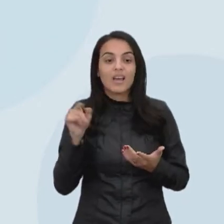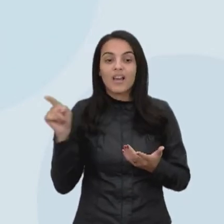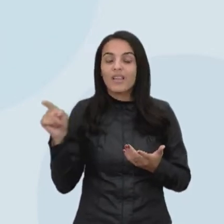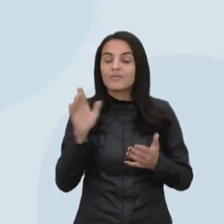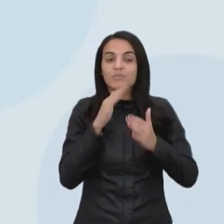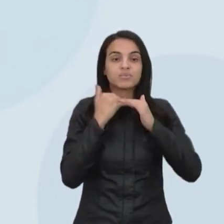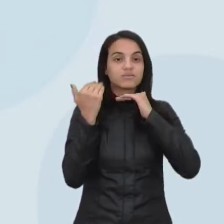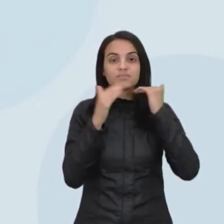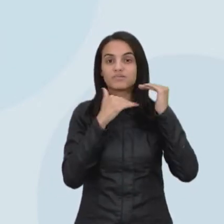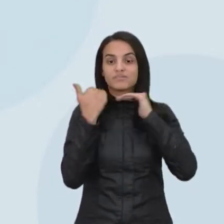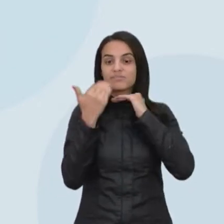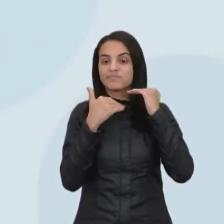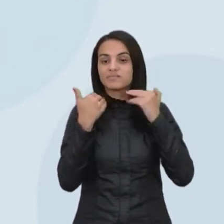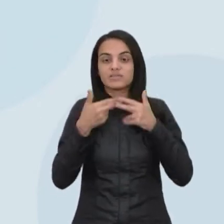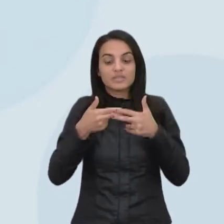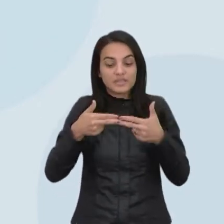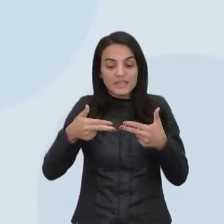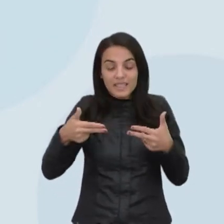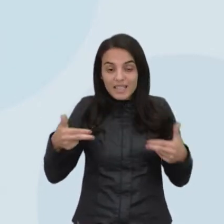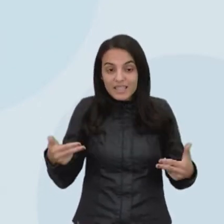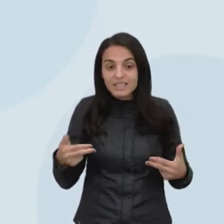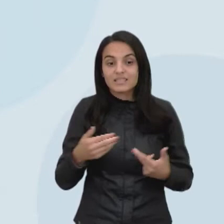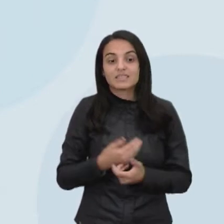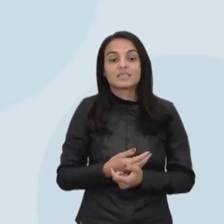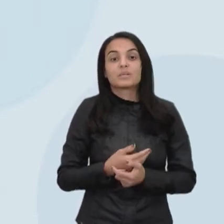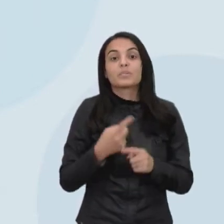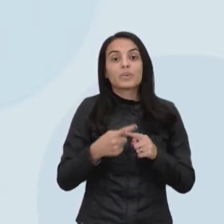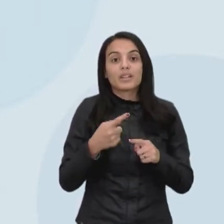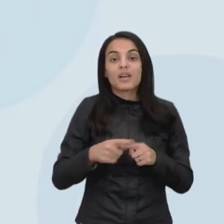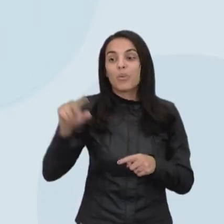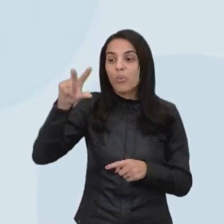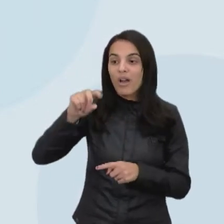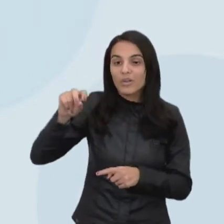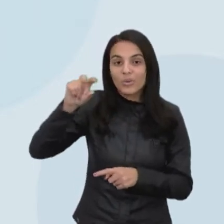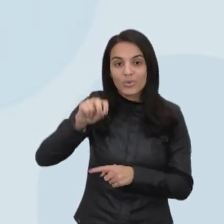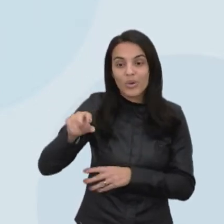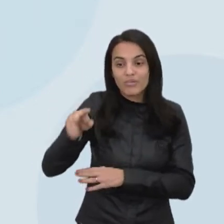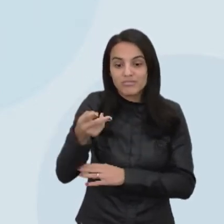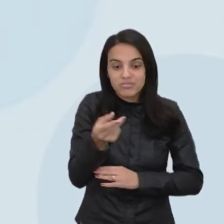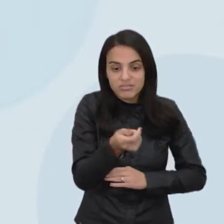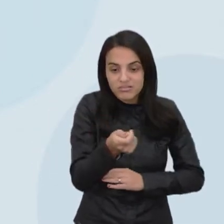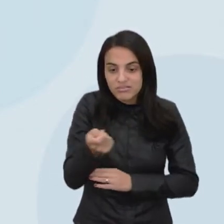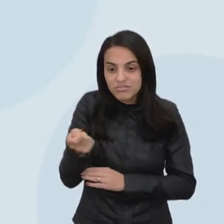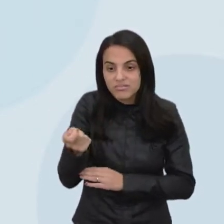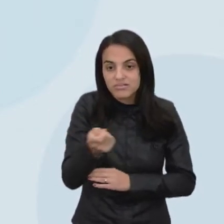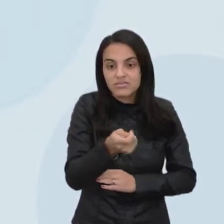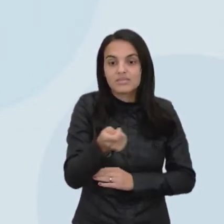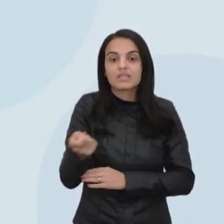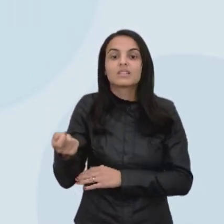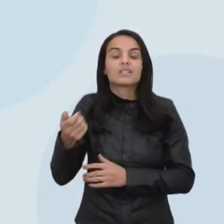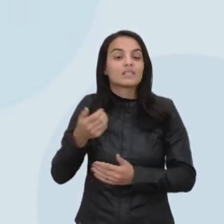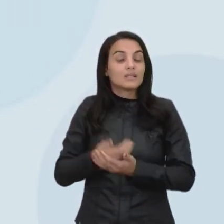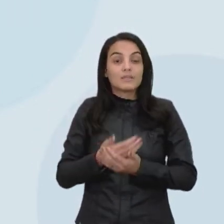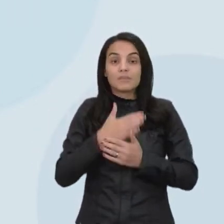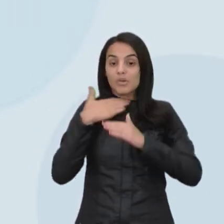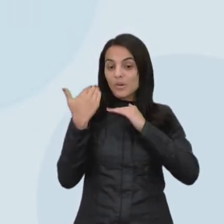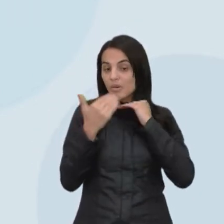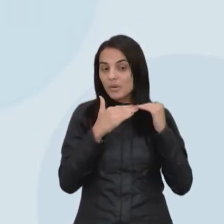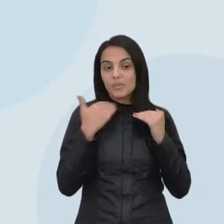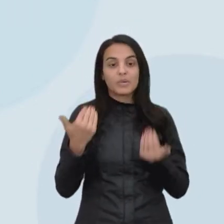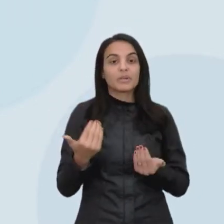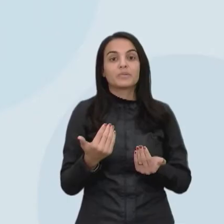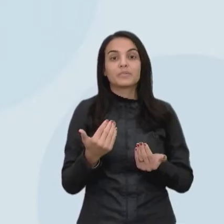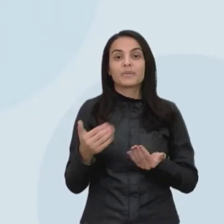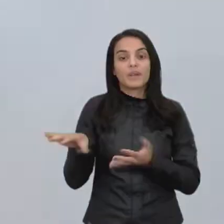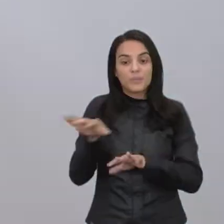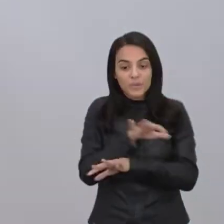maciçamente a questão das abelhas. Então a gente teve uma diminuição drástica, né? Então nesse caso afetou a